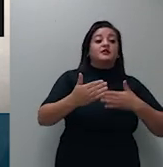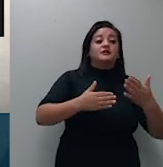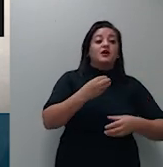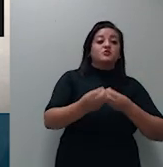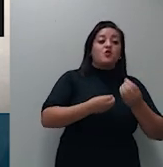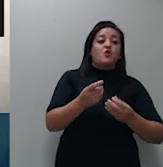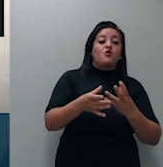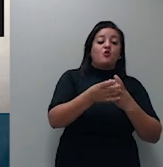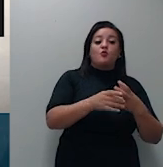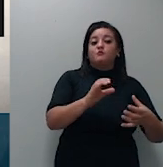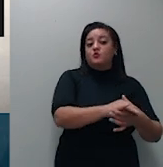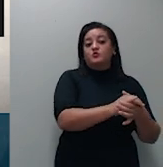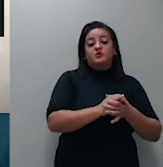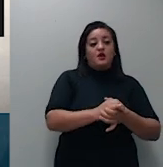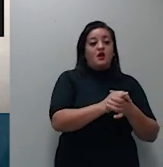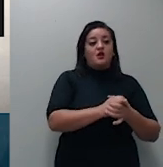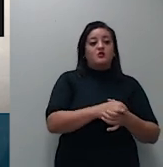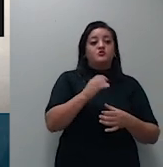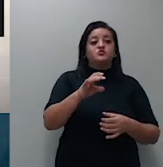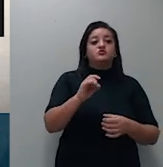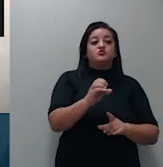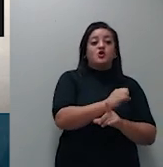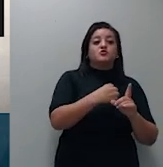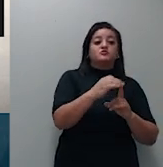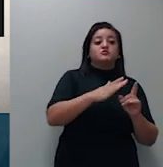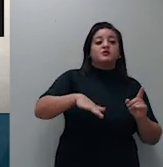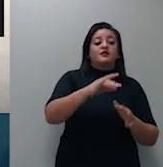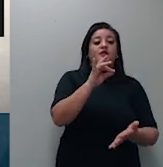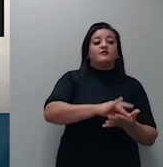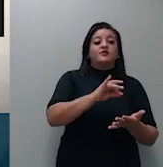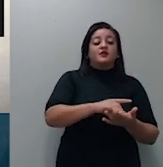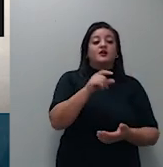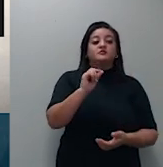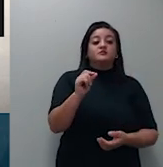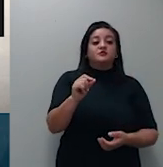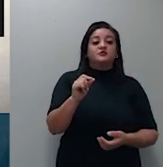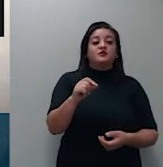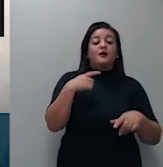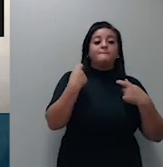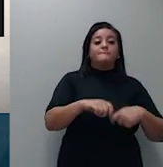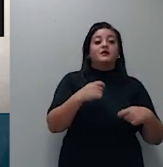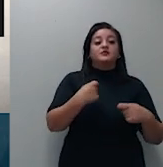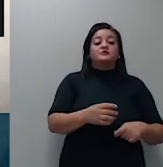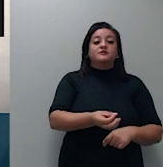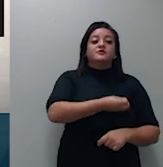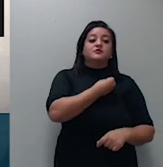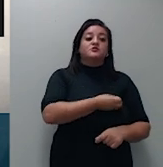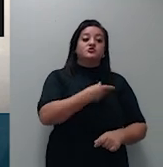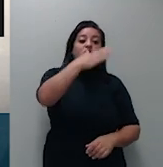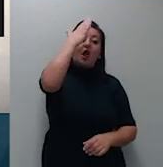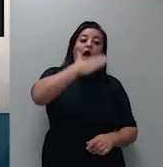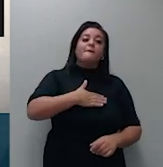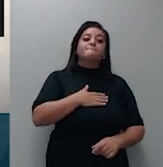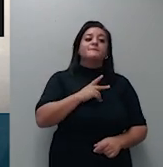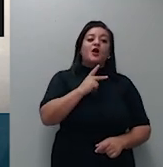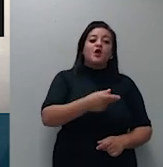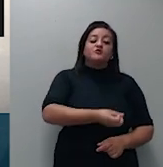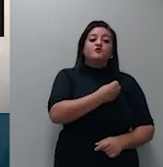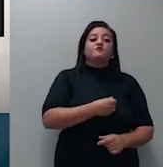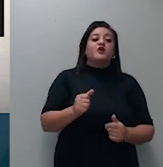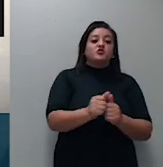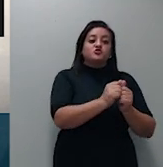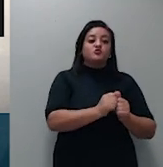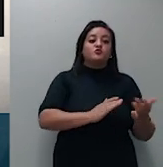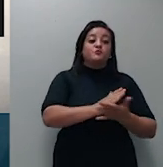tratados como União como sociedade de fato e que deveria haver a prova do esforço